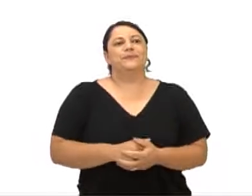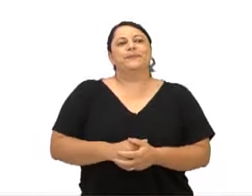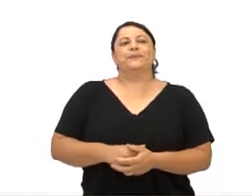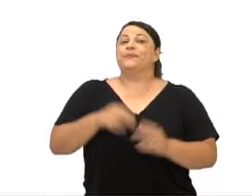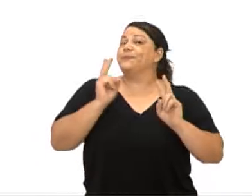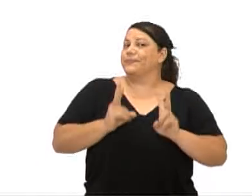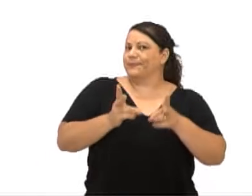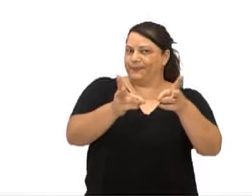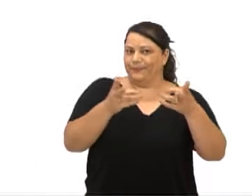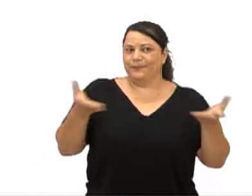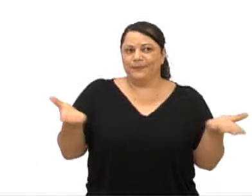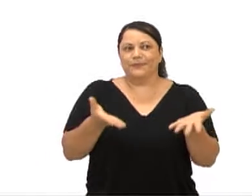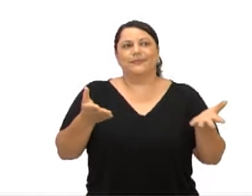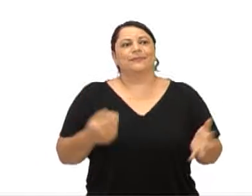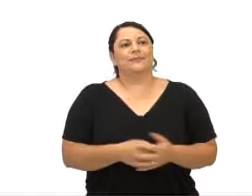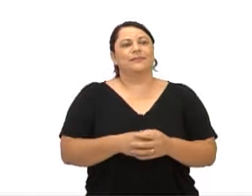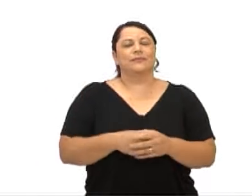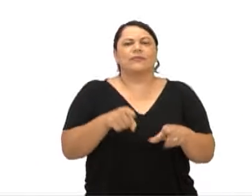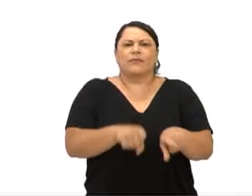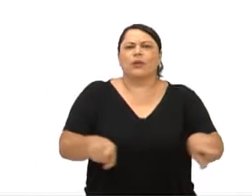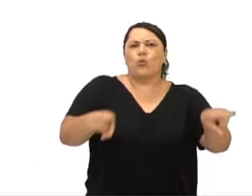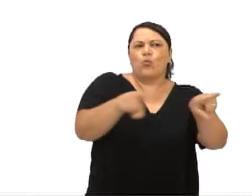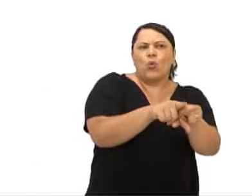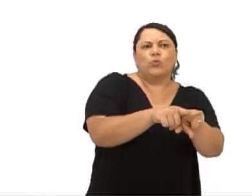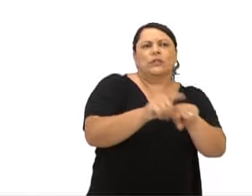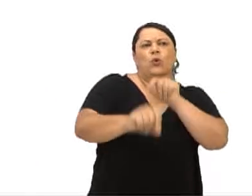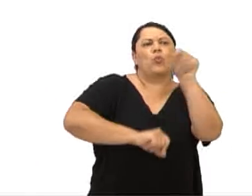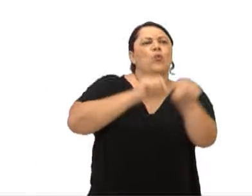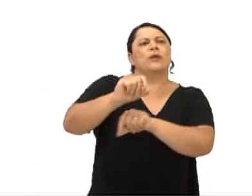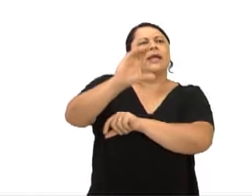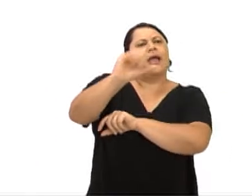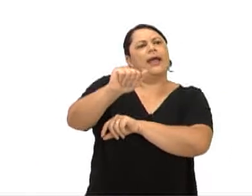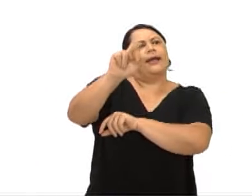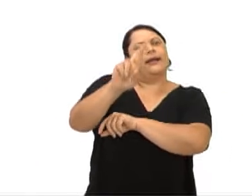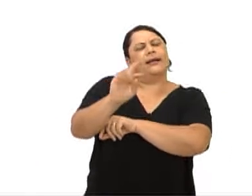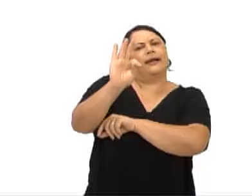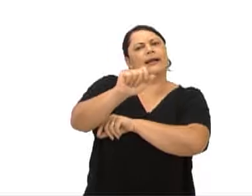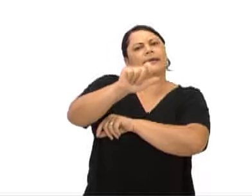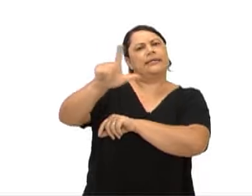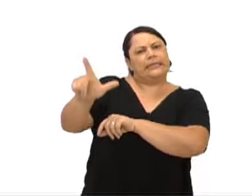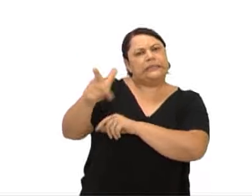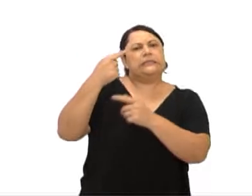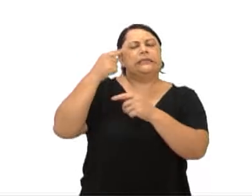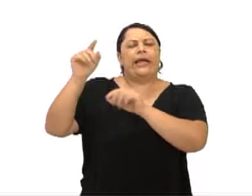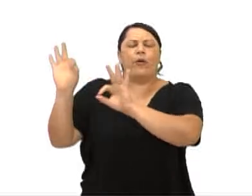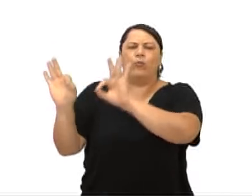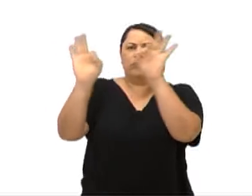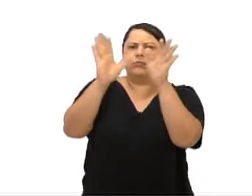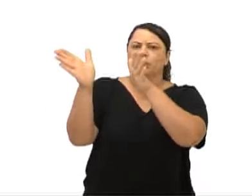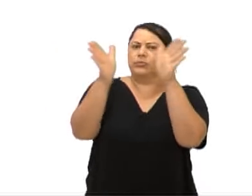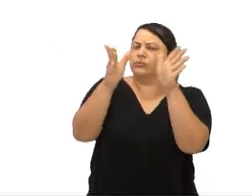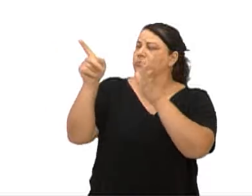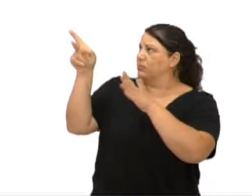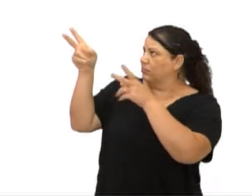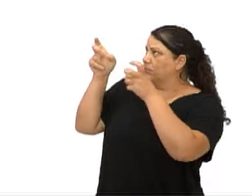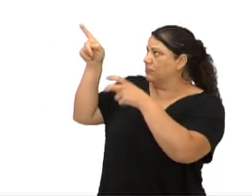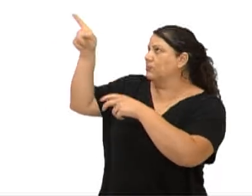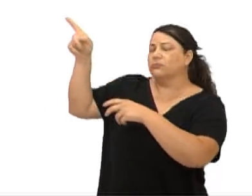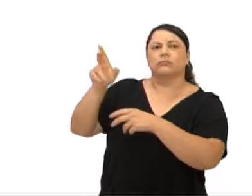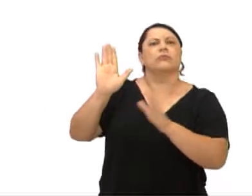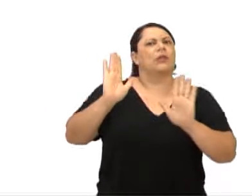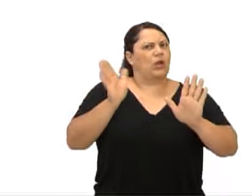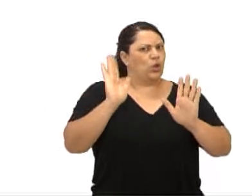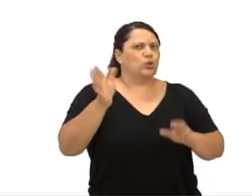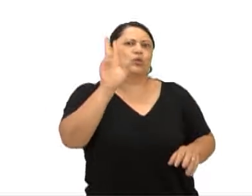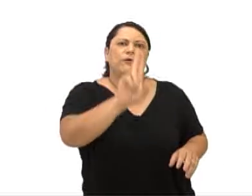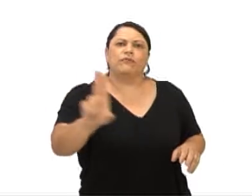só, vamos retomar o conceito de cartel? Essa imagem, essa informação aqui, já foi utilizada